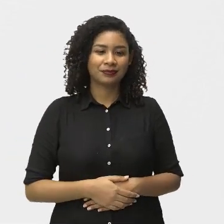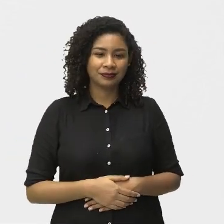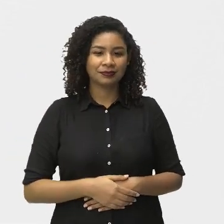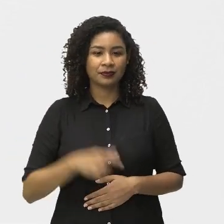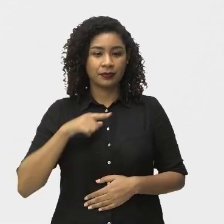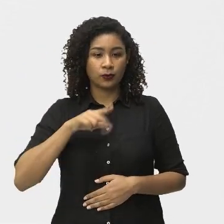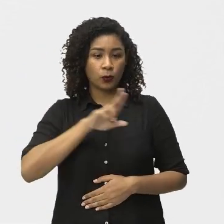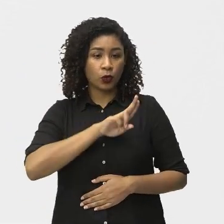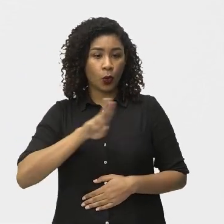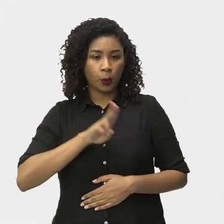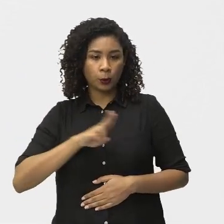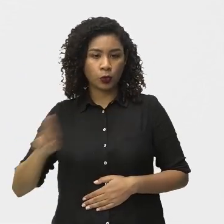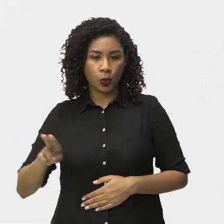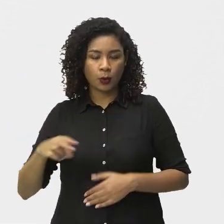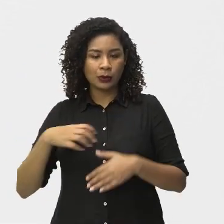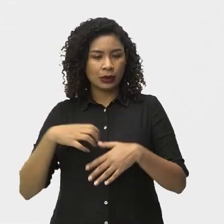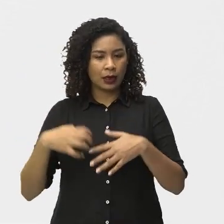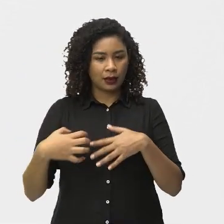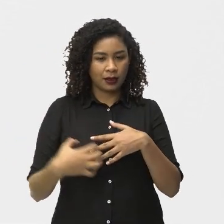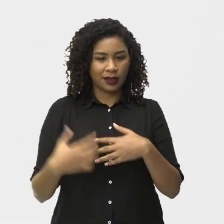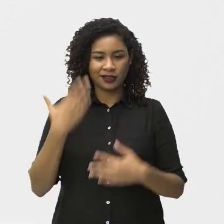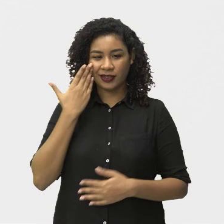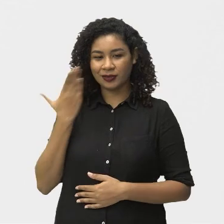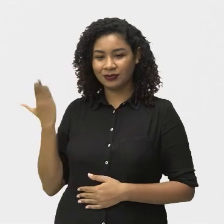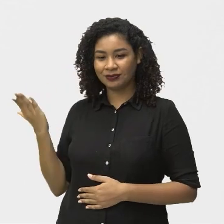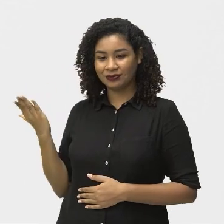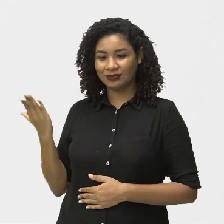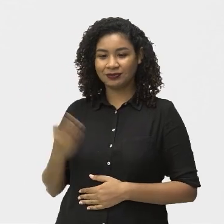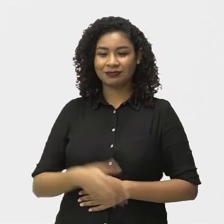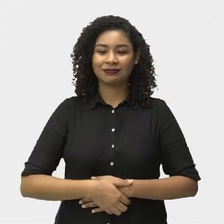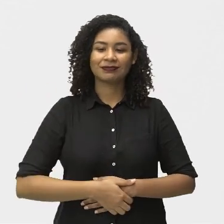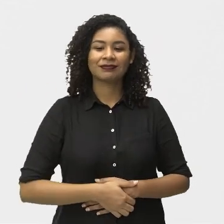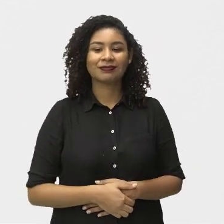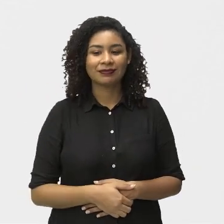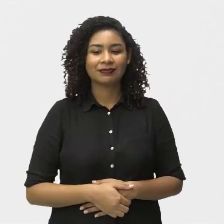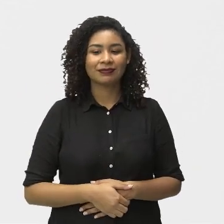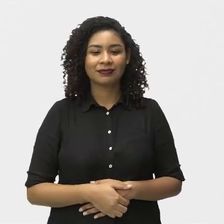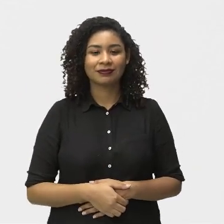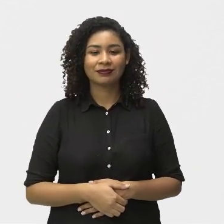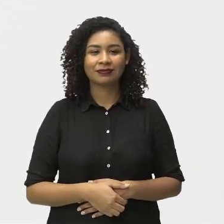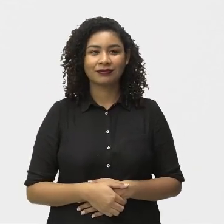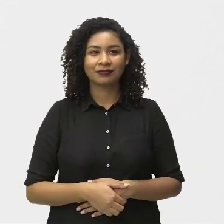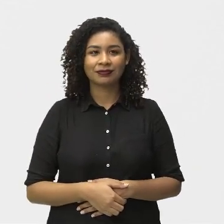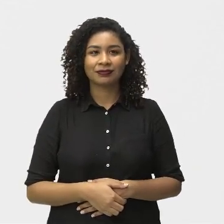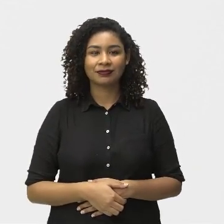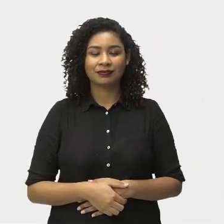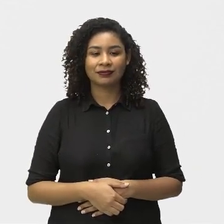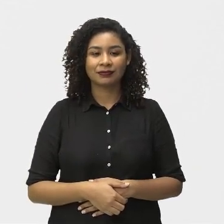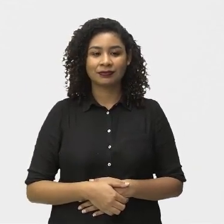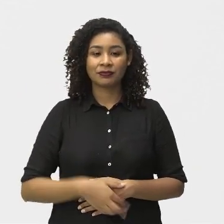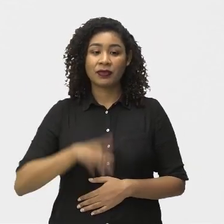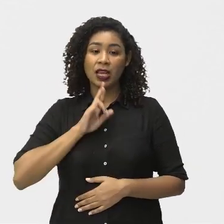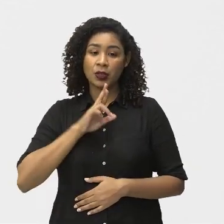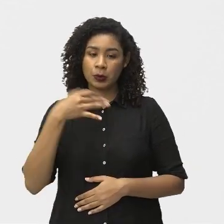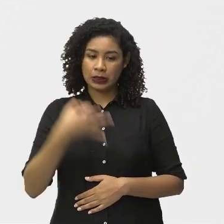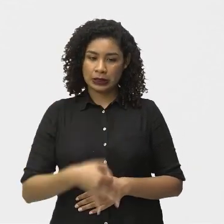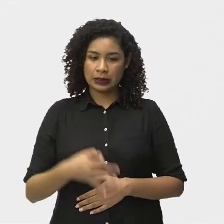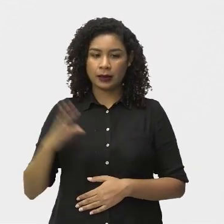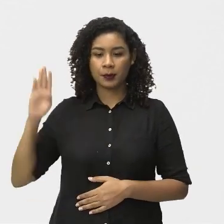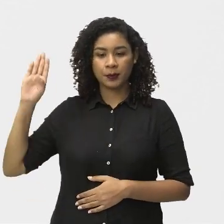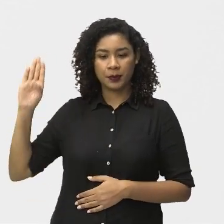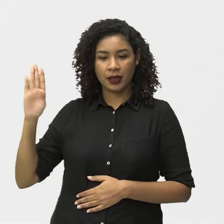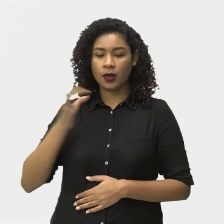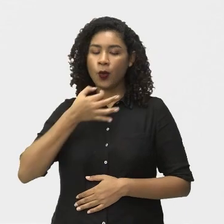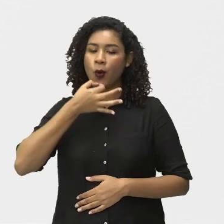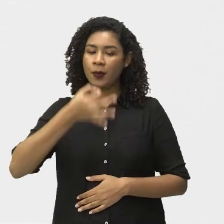temos a próstata e as glândulas bulbo-uretrais. Então olha só, resposta da nossa letra B, né,